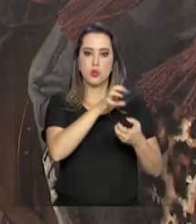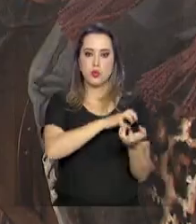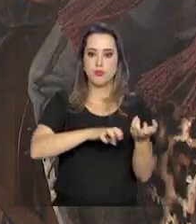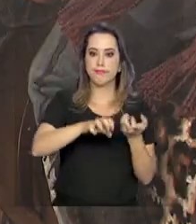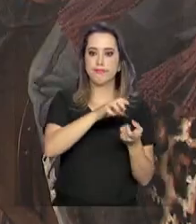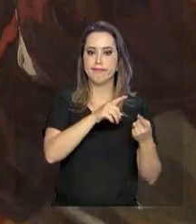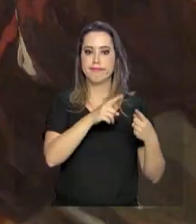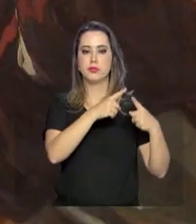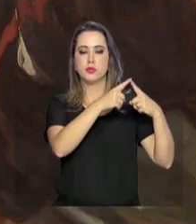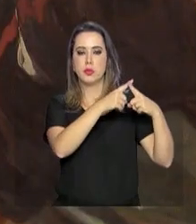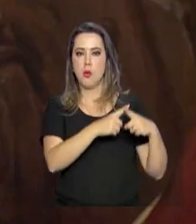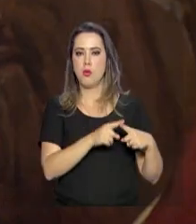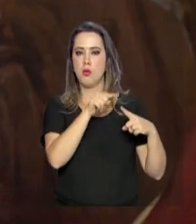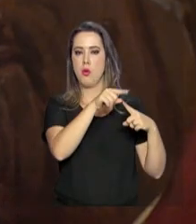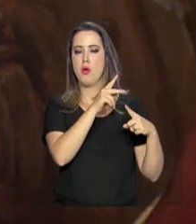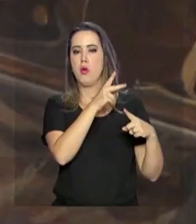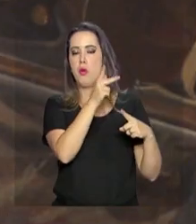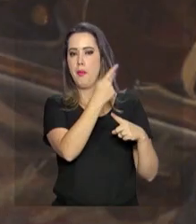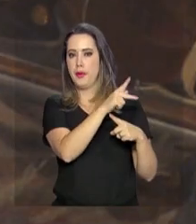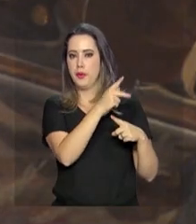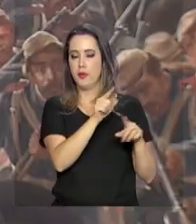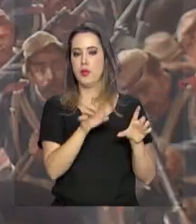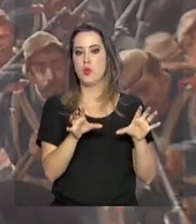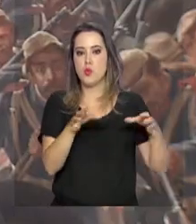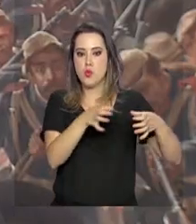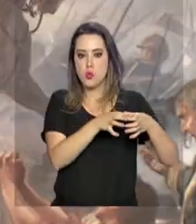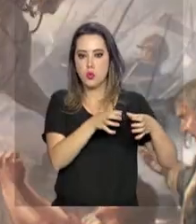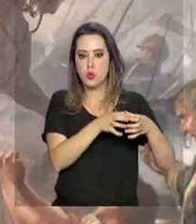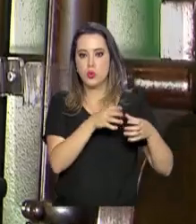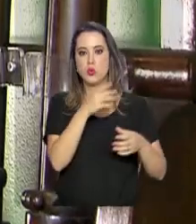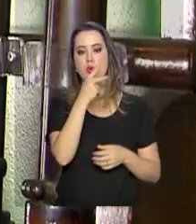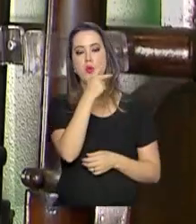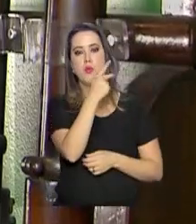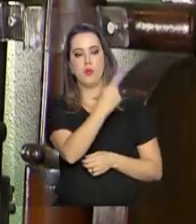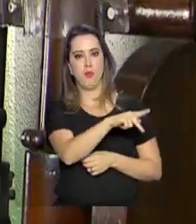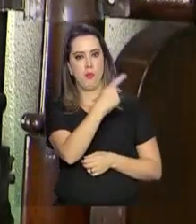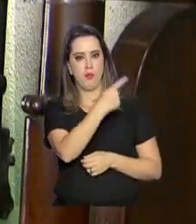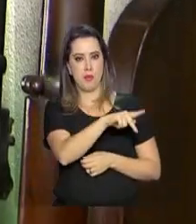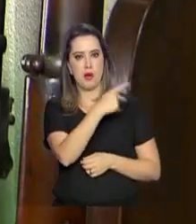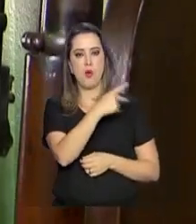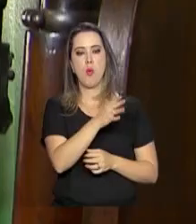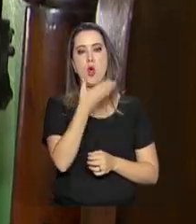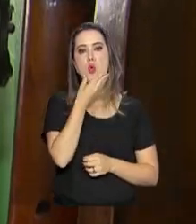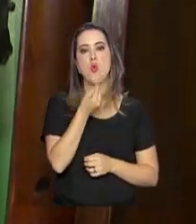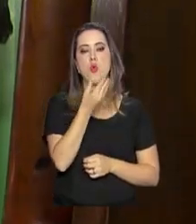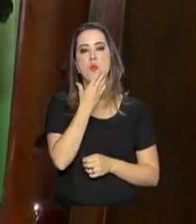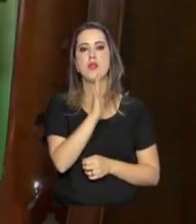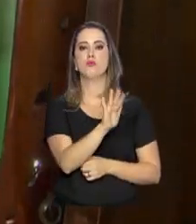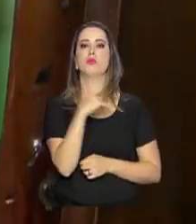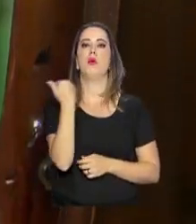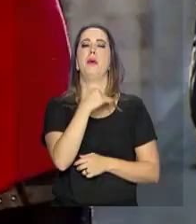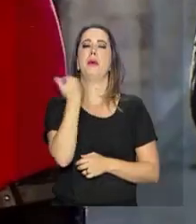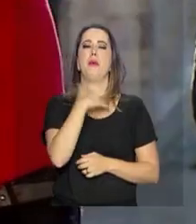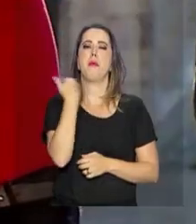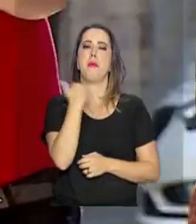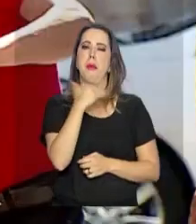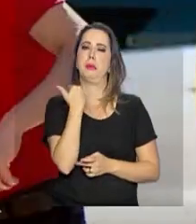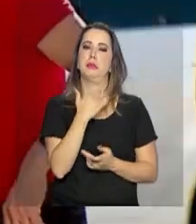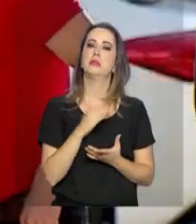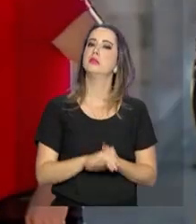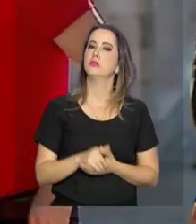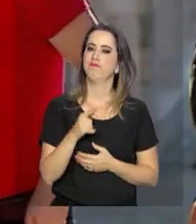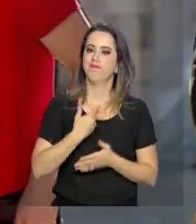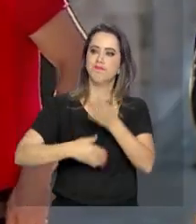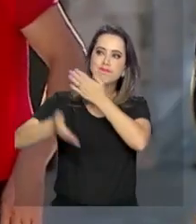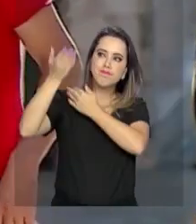mais historiadores estimam que grande parte da população masculina paraguaia morreu vítima da guerra um passado